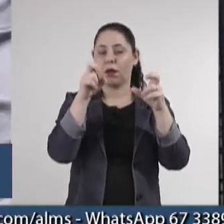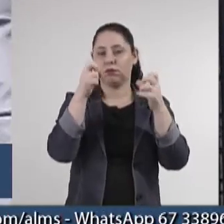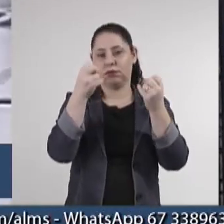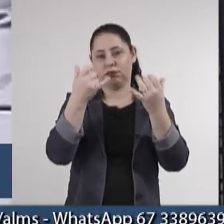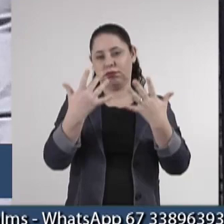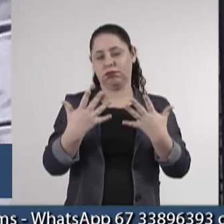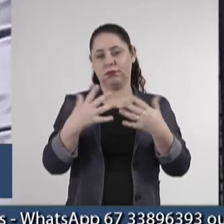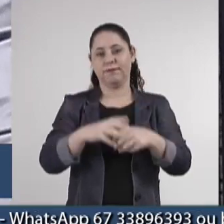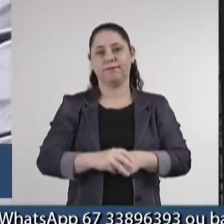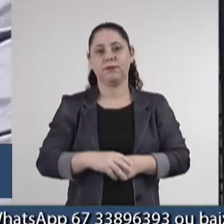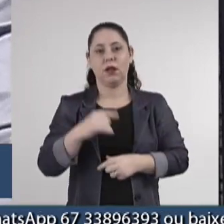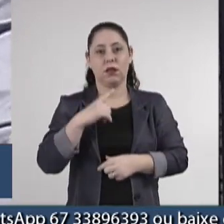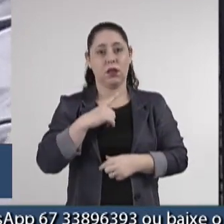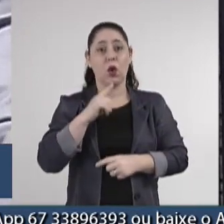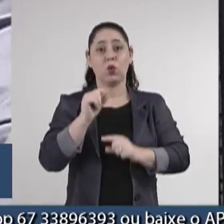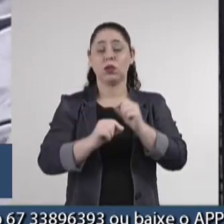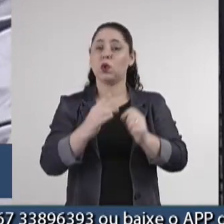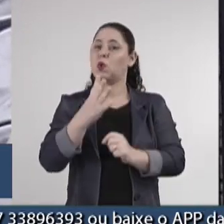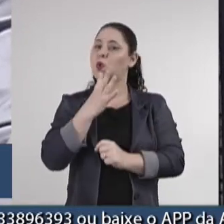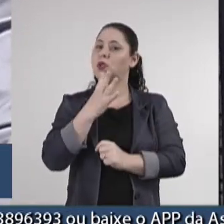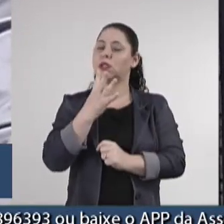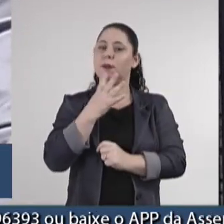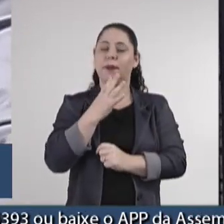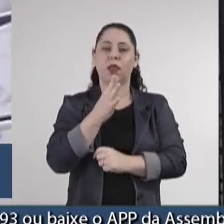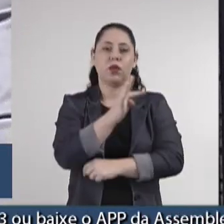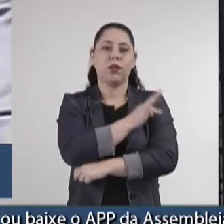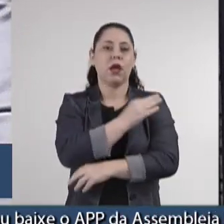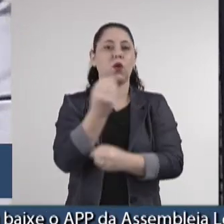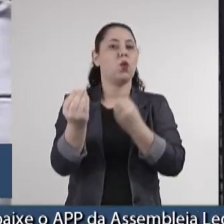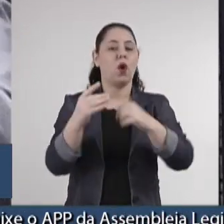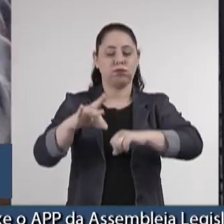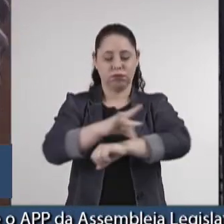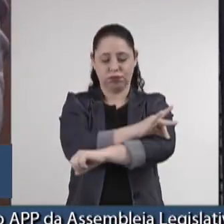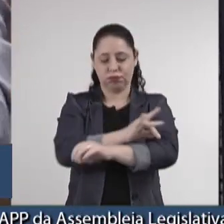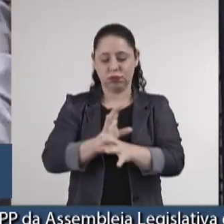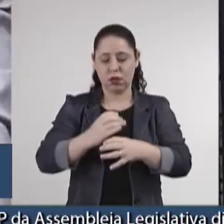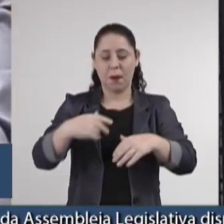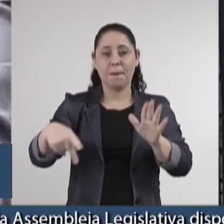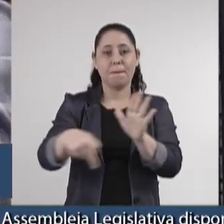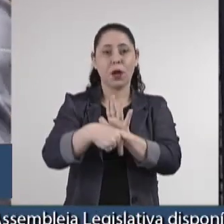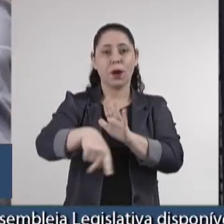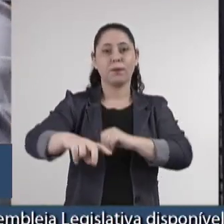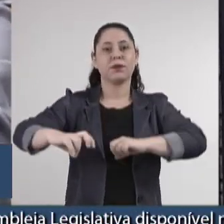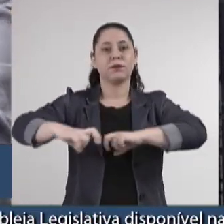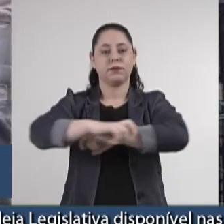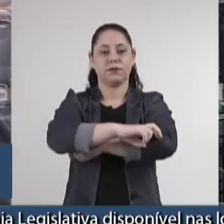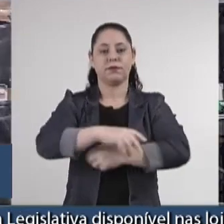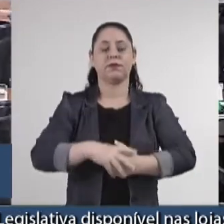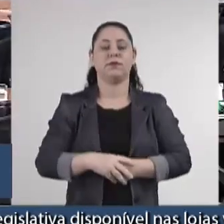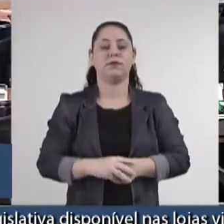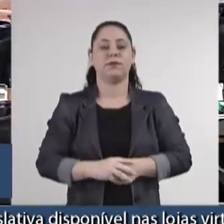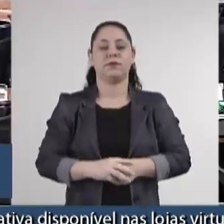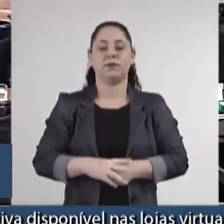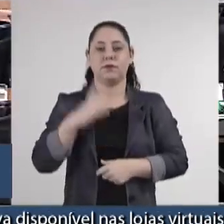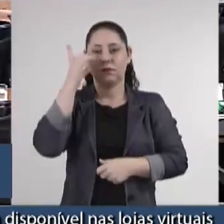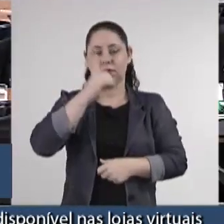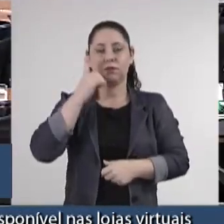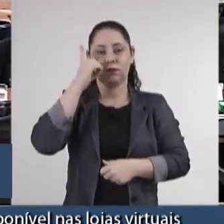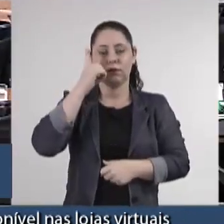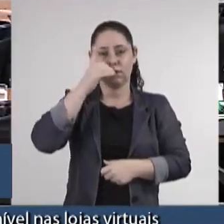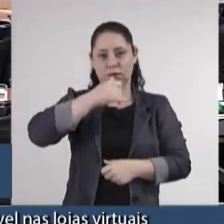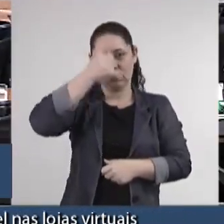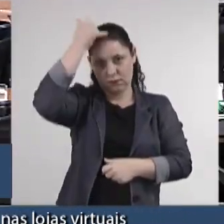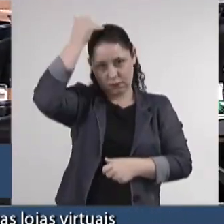e o senhor tem, acima de tudo, conhecimento técnico como engenheiro de estradas. Deputada Mara Caseiro. Deputado